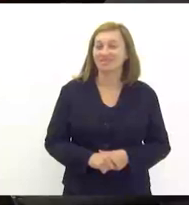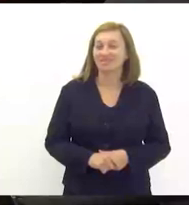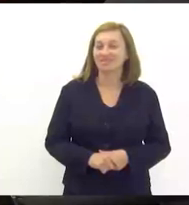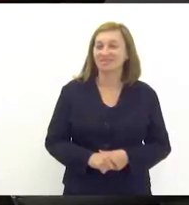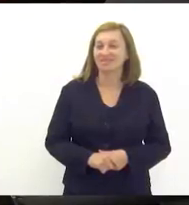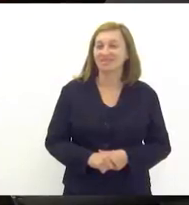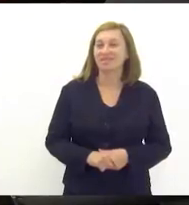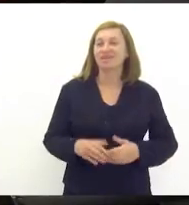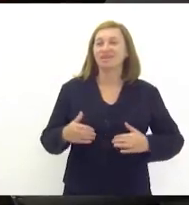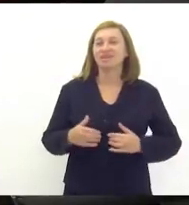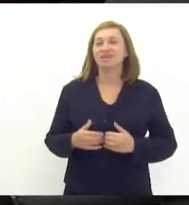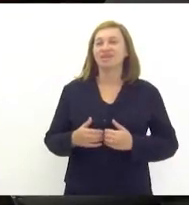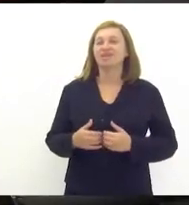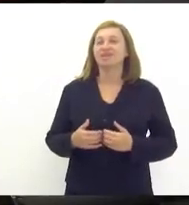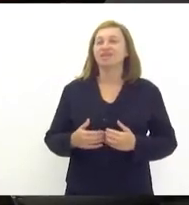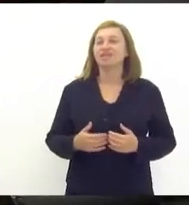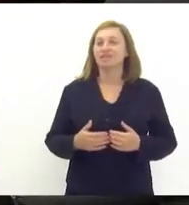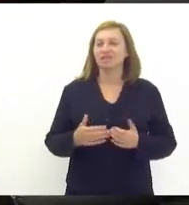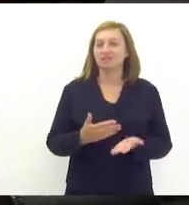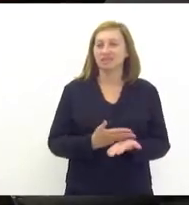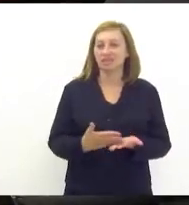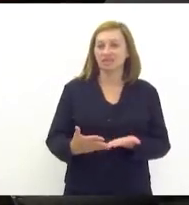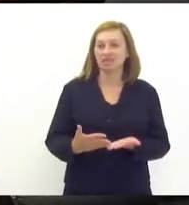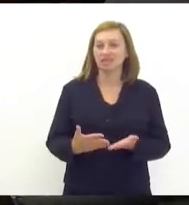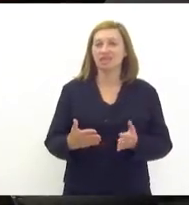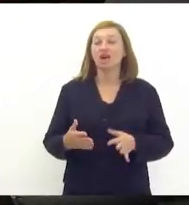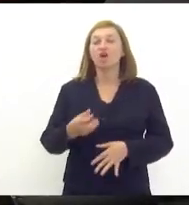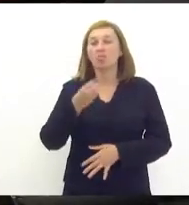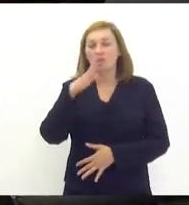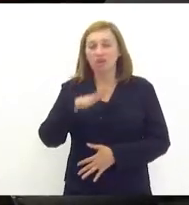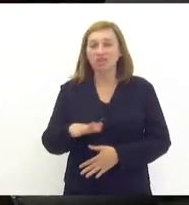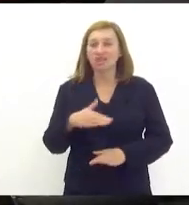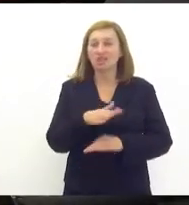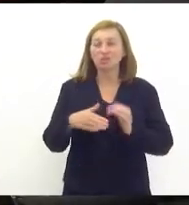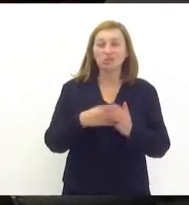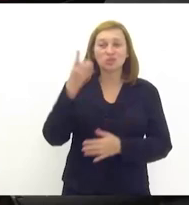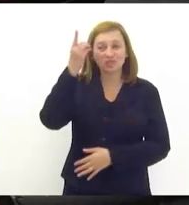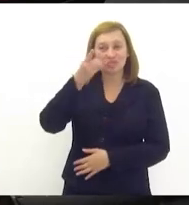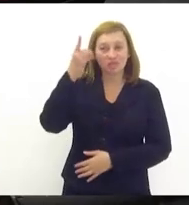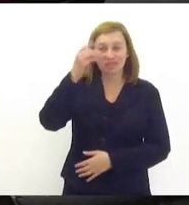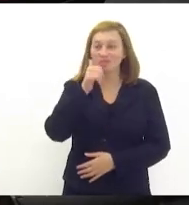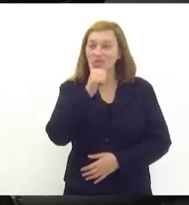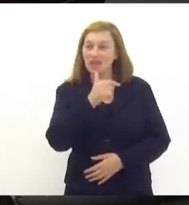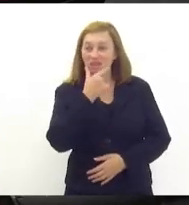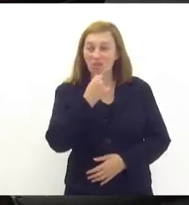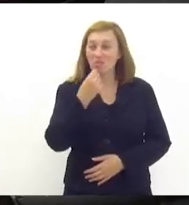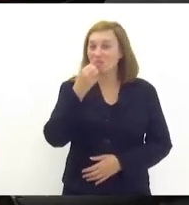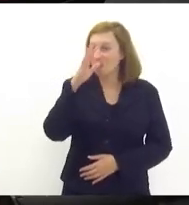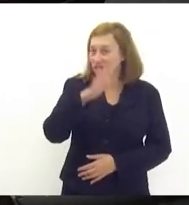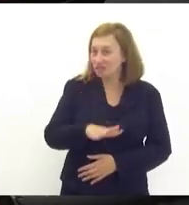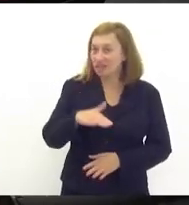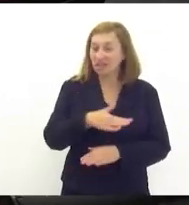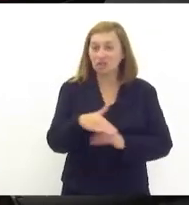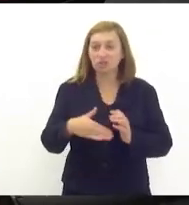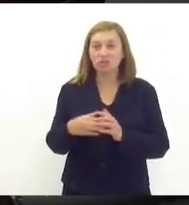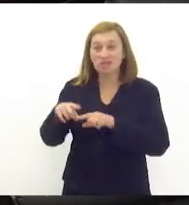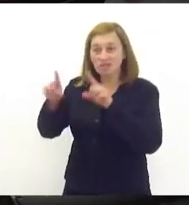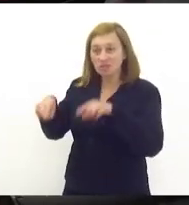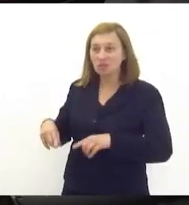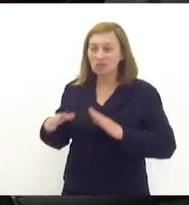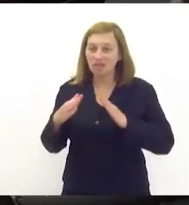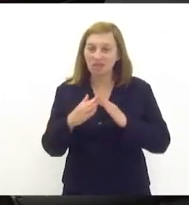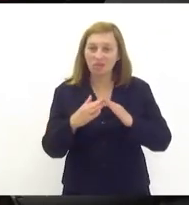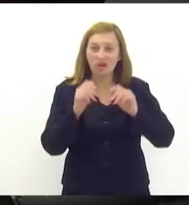está reaberto a sessão Boa tarde a todos deputadas deputados Boa tarde a todos servidores da casa